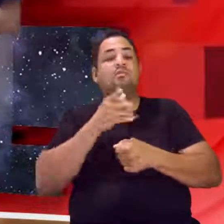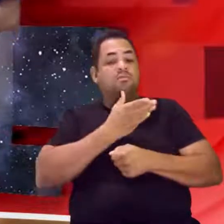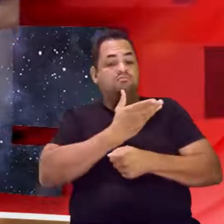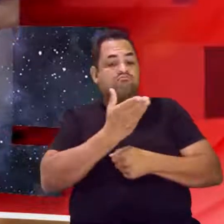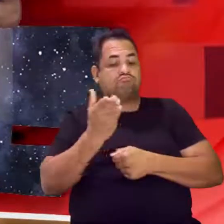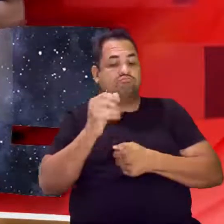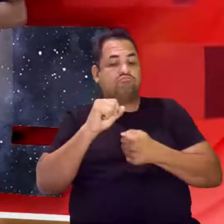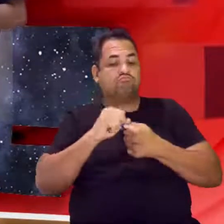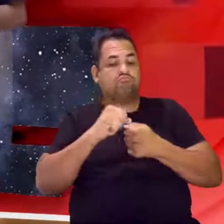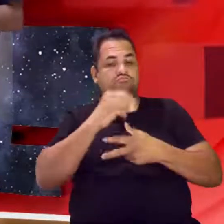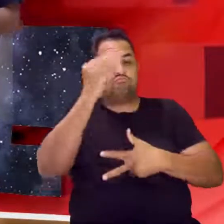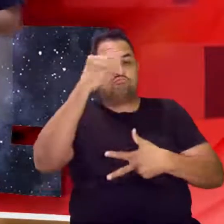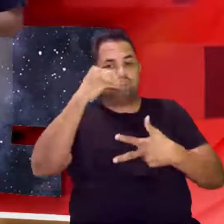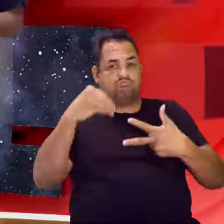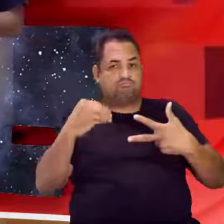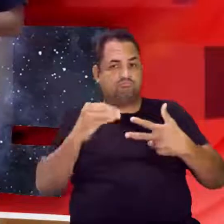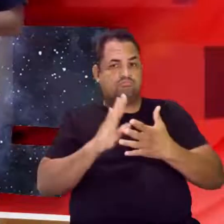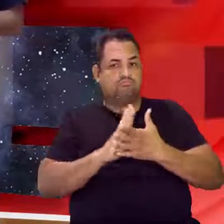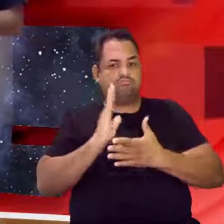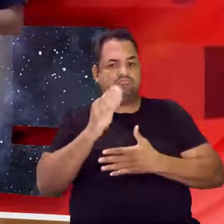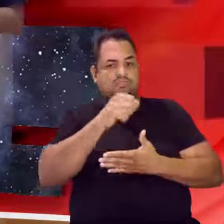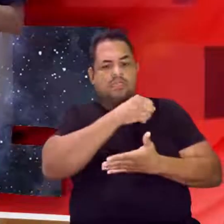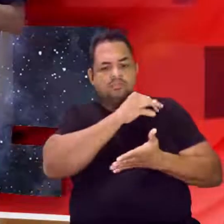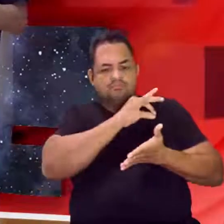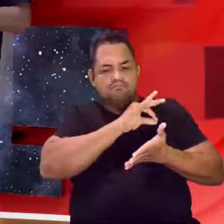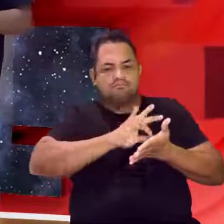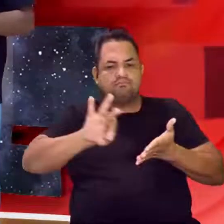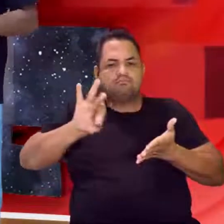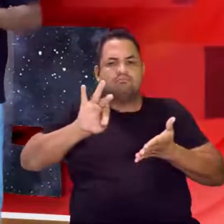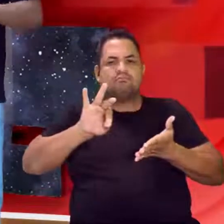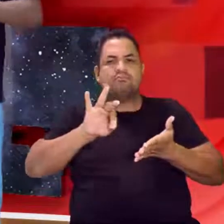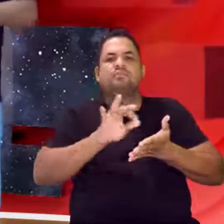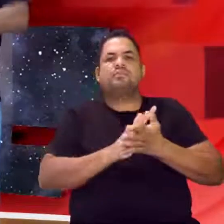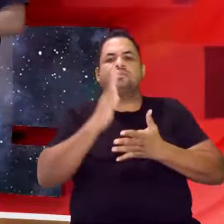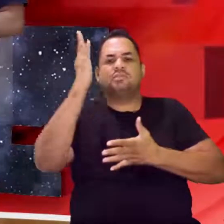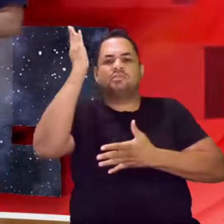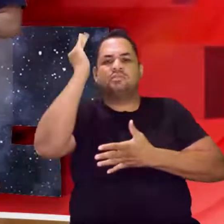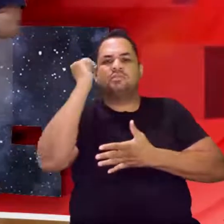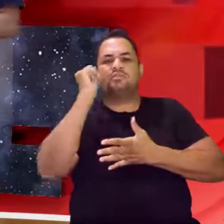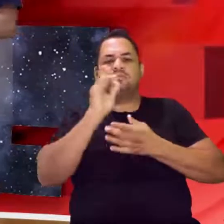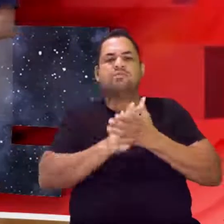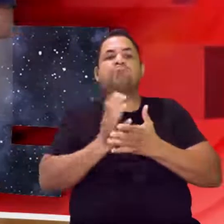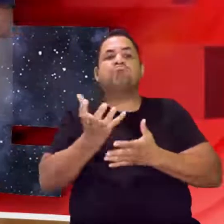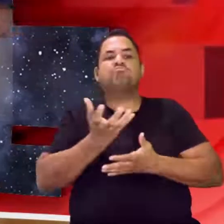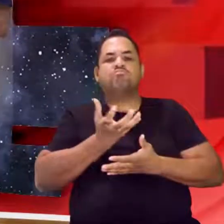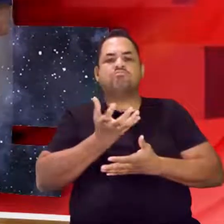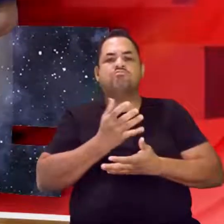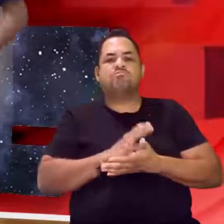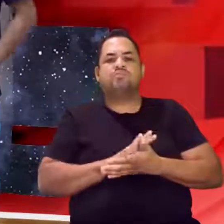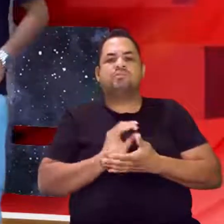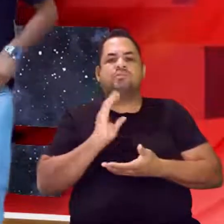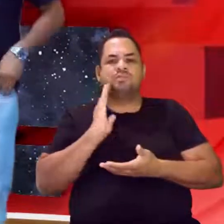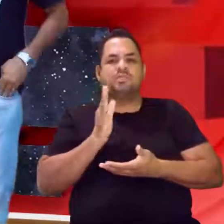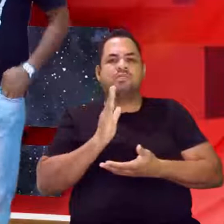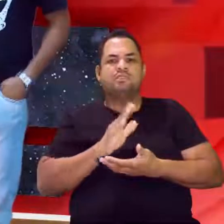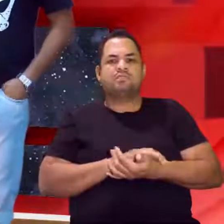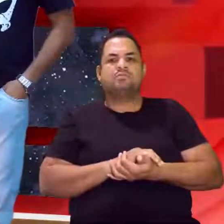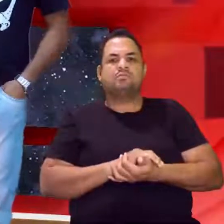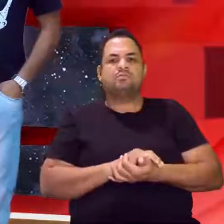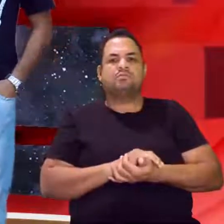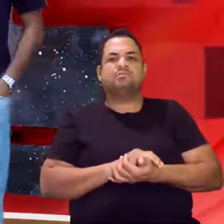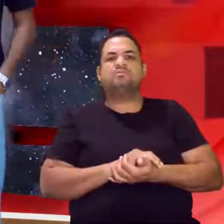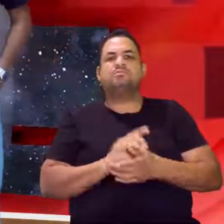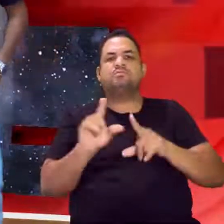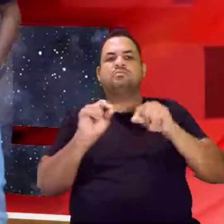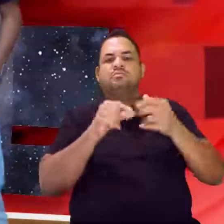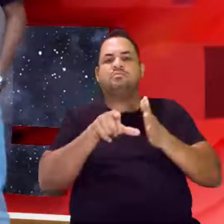Enem, você já vai ter que ir se inscrever no Enem sabendo o que você quer. A área, né, de já vai ter que escolher, né? antes. Isso, e continuando